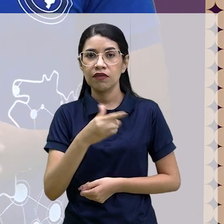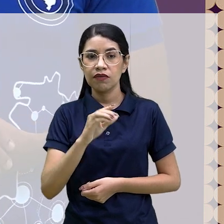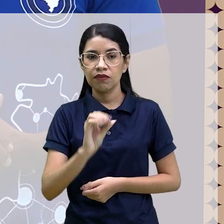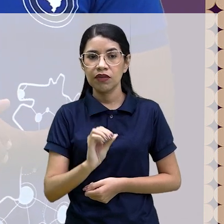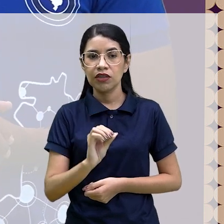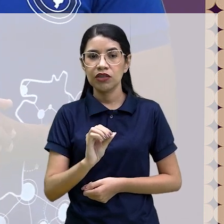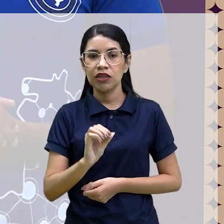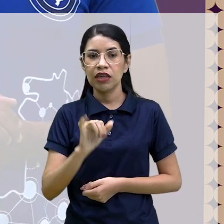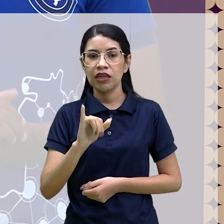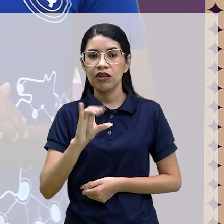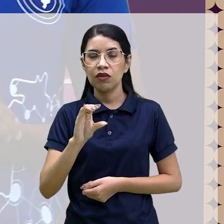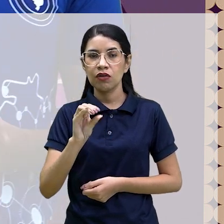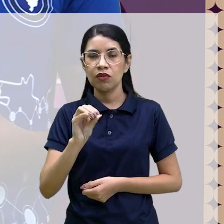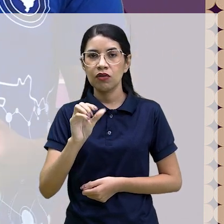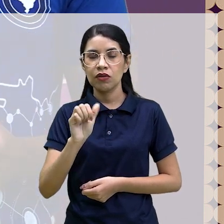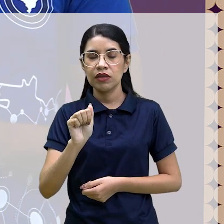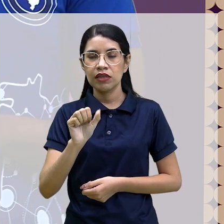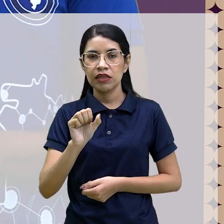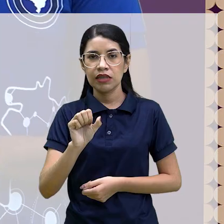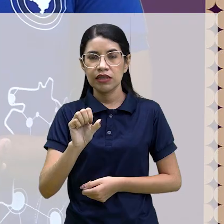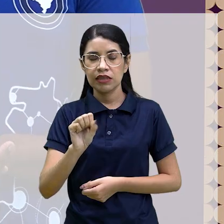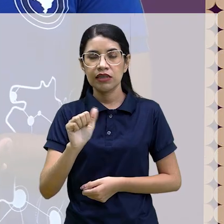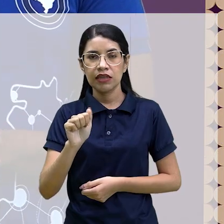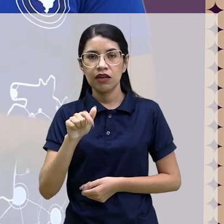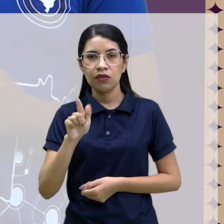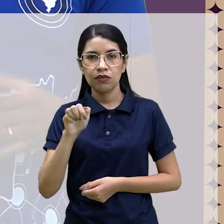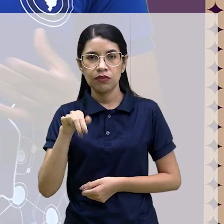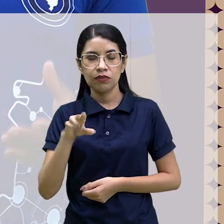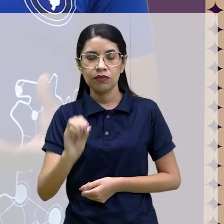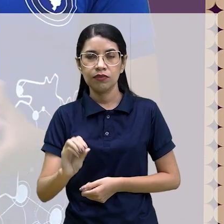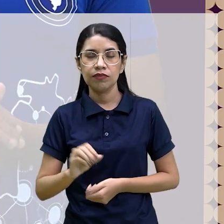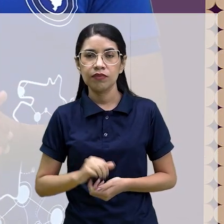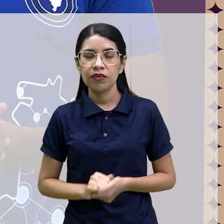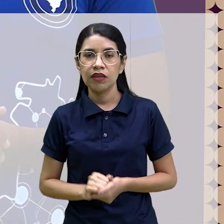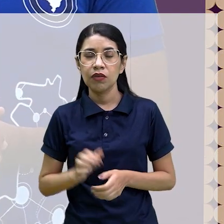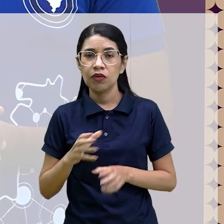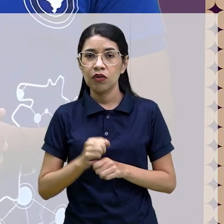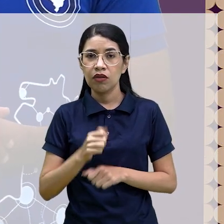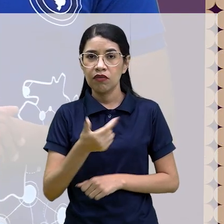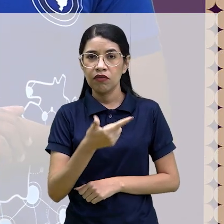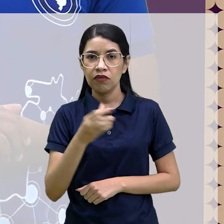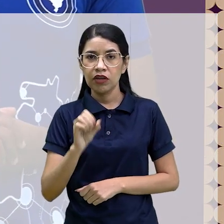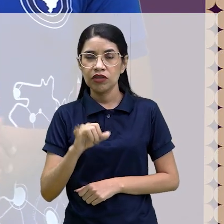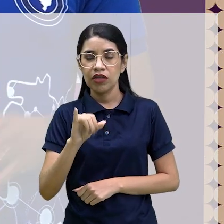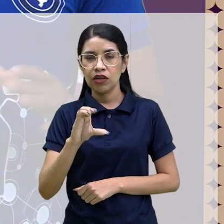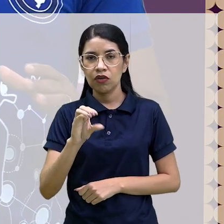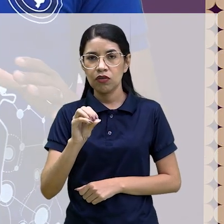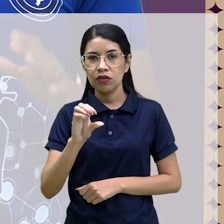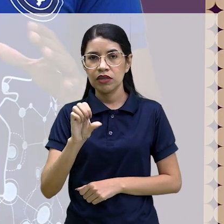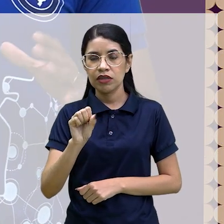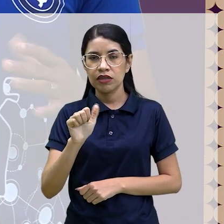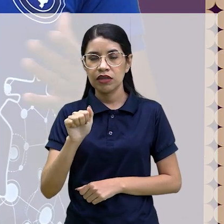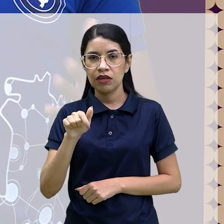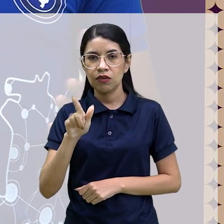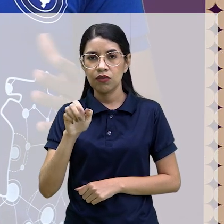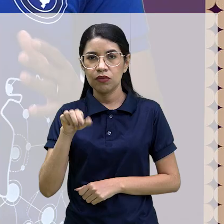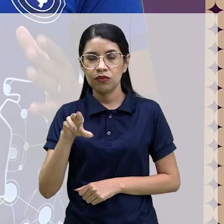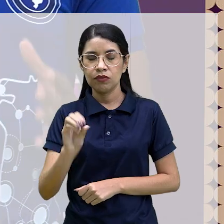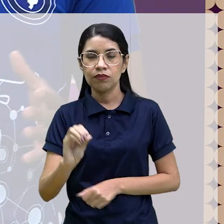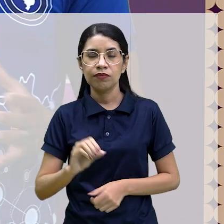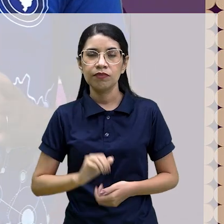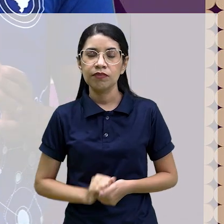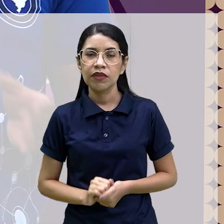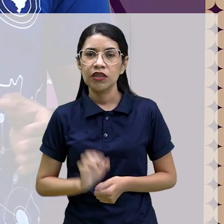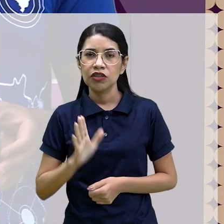é o icoságono. Beleza? Então, quando tem 20 lados, é o icoságono. Então, aqui a gente já